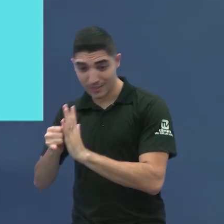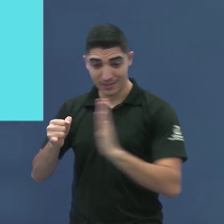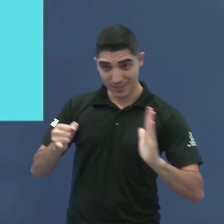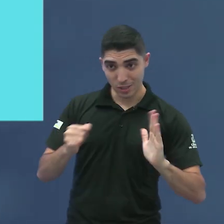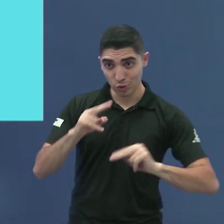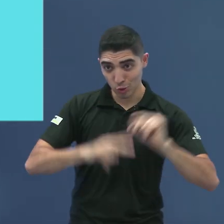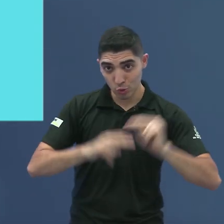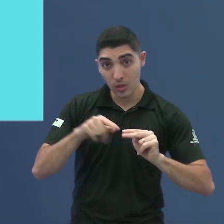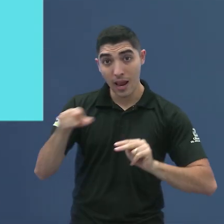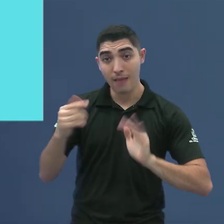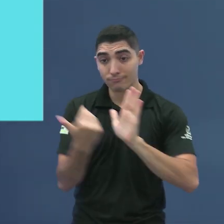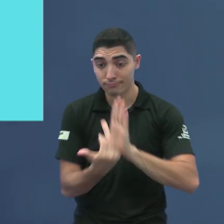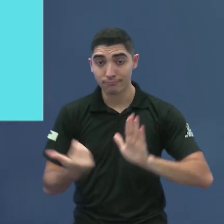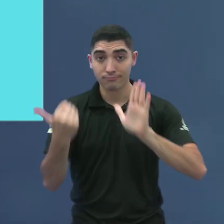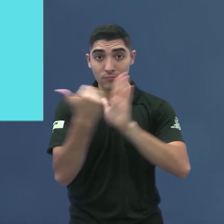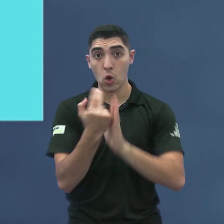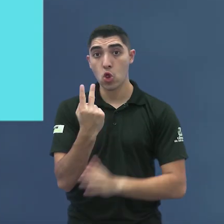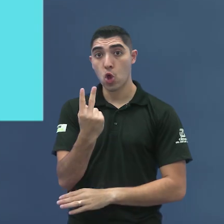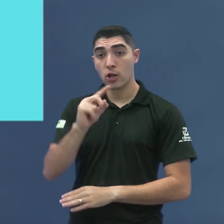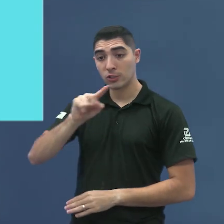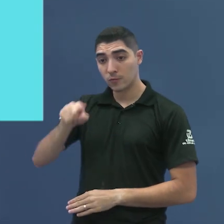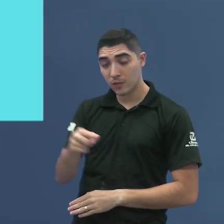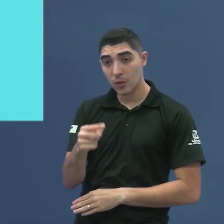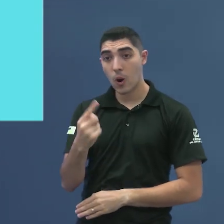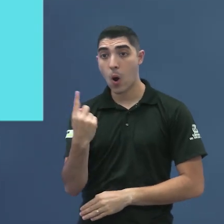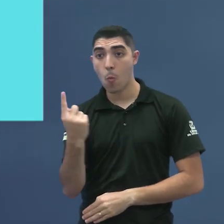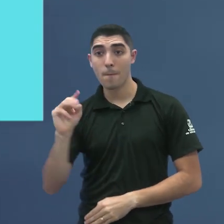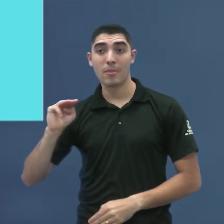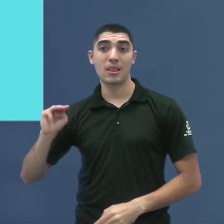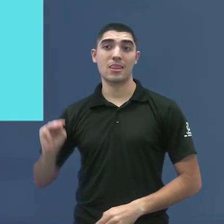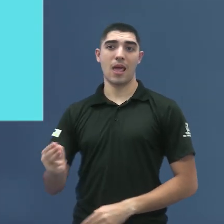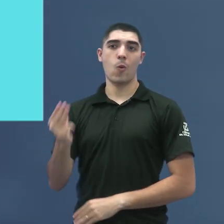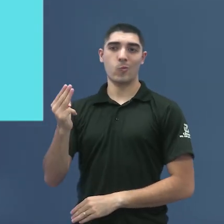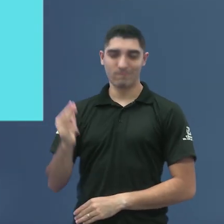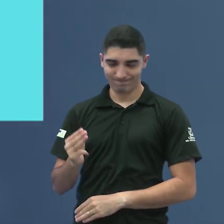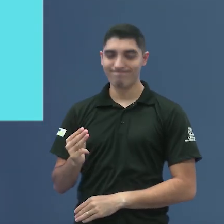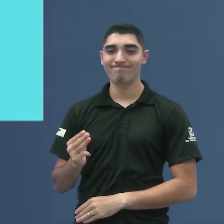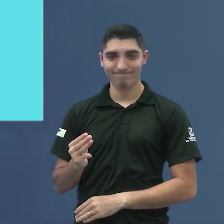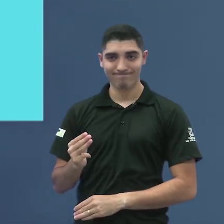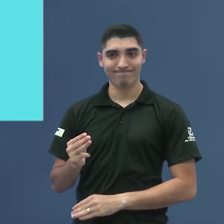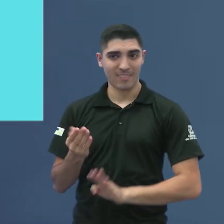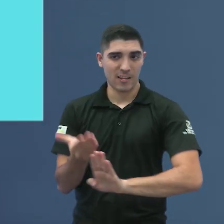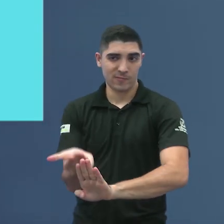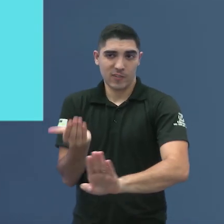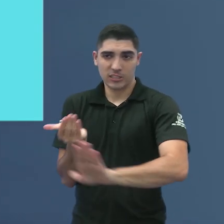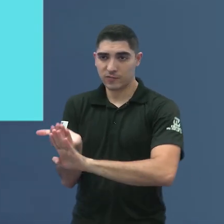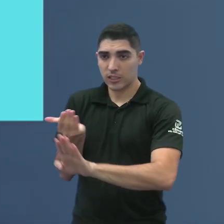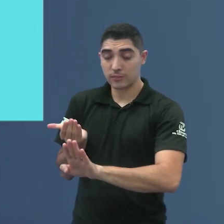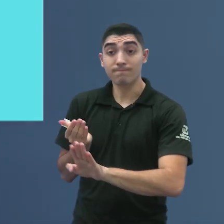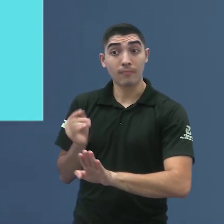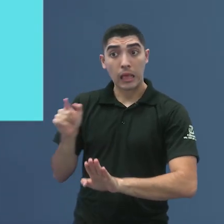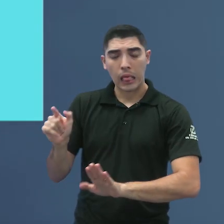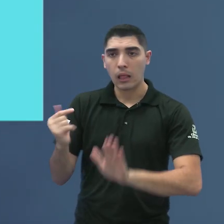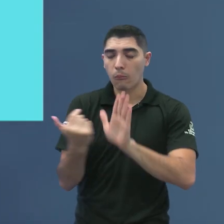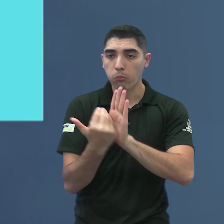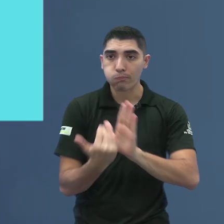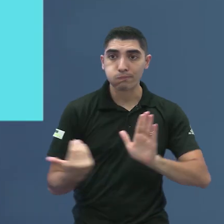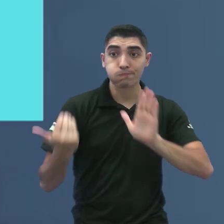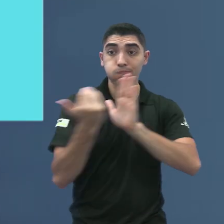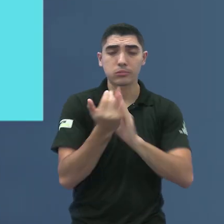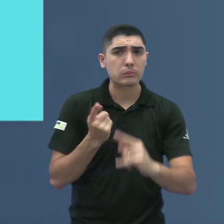número passou para 2,1 milhões, né, de concessões. Esse salto representa um